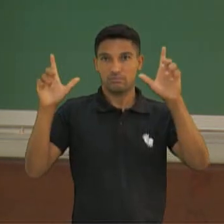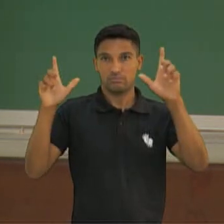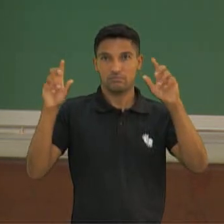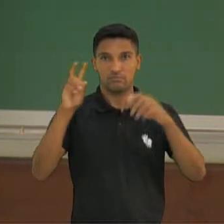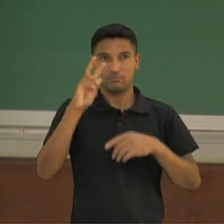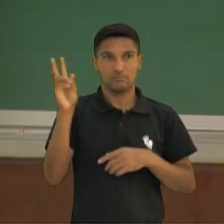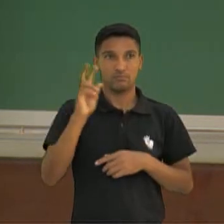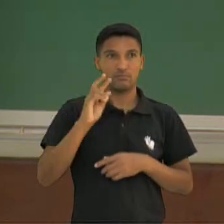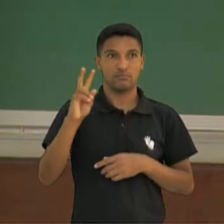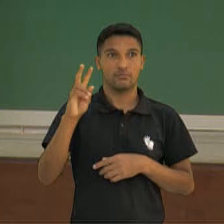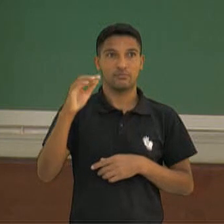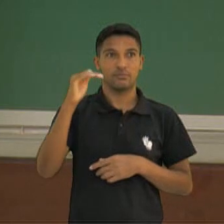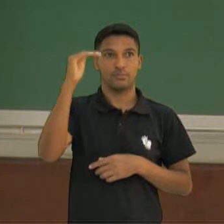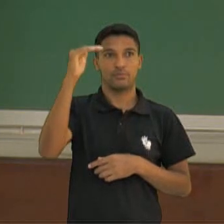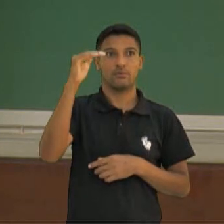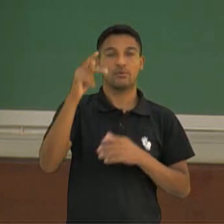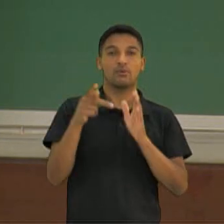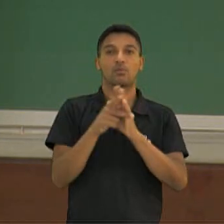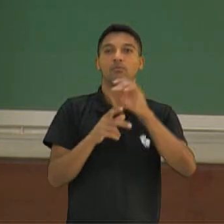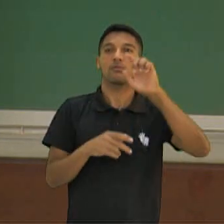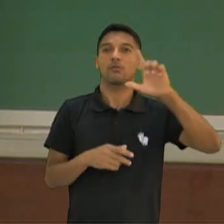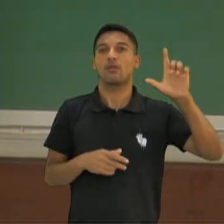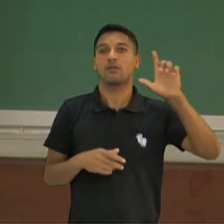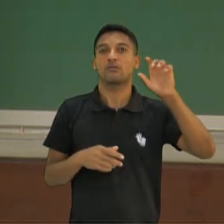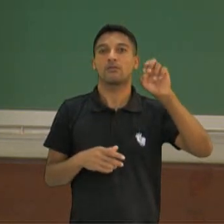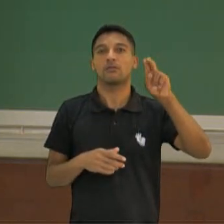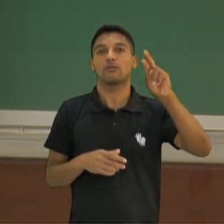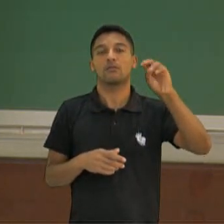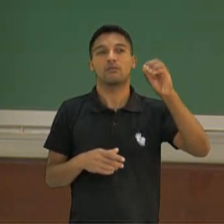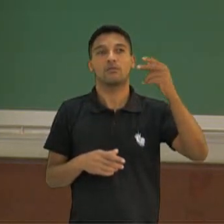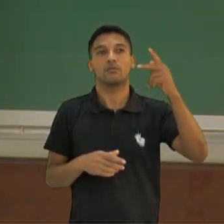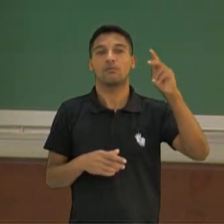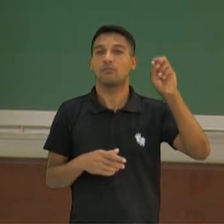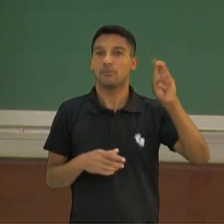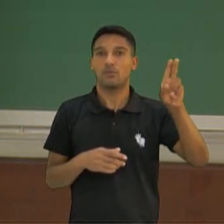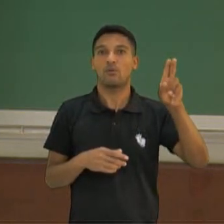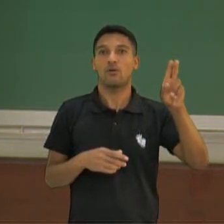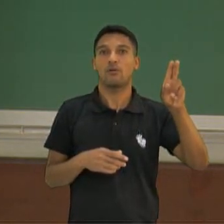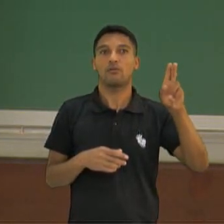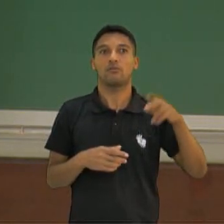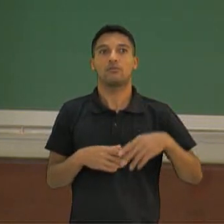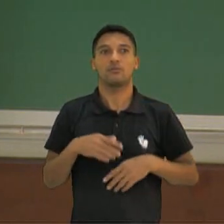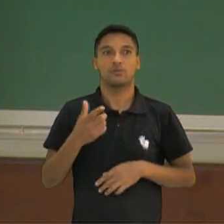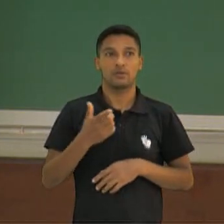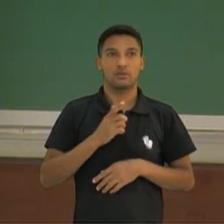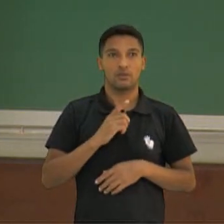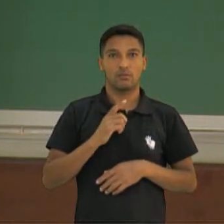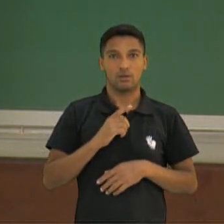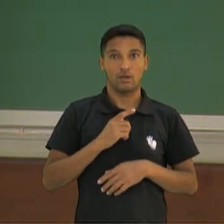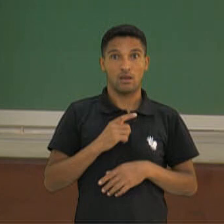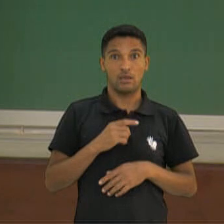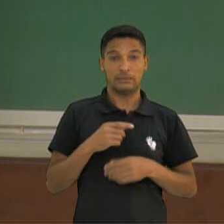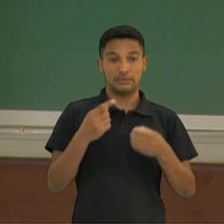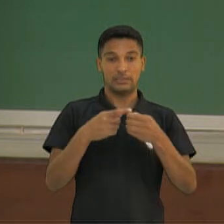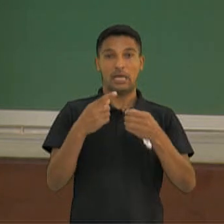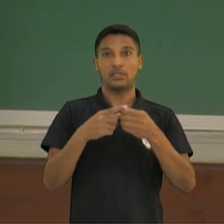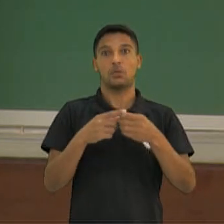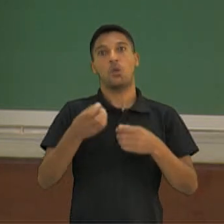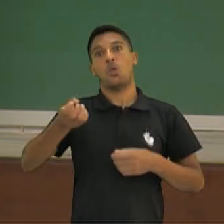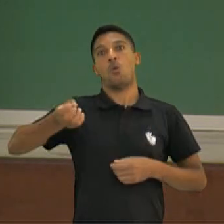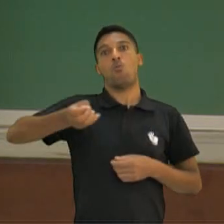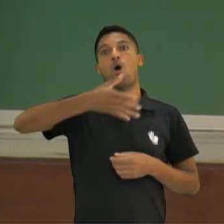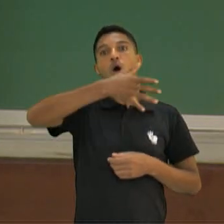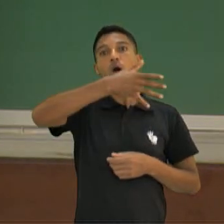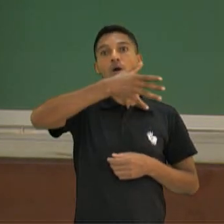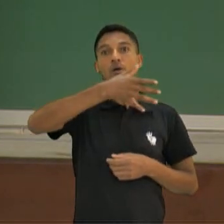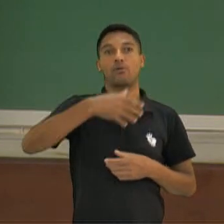do leste europeu, da Europa Ocidental e toda a Europa, o contraste do moderno com o histórico. Né? E a República